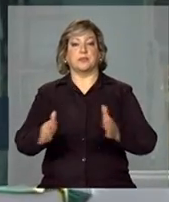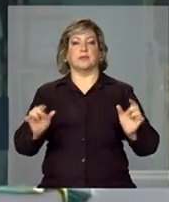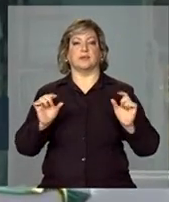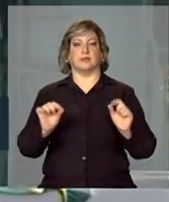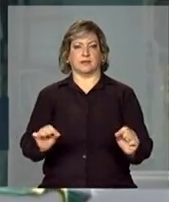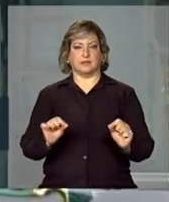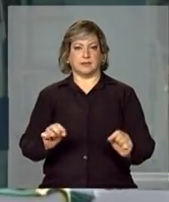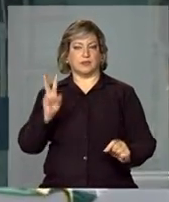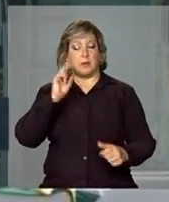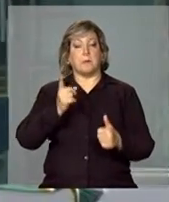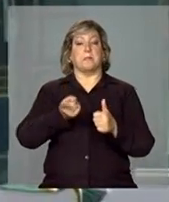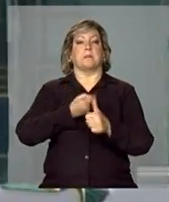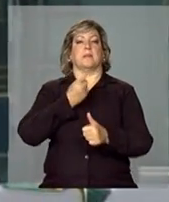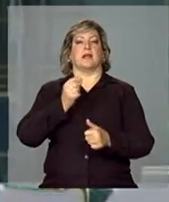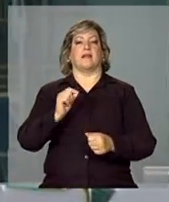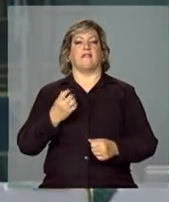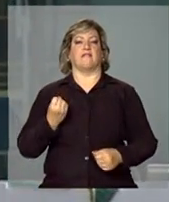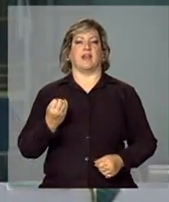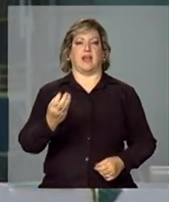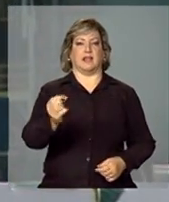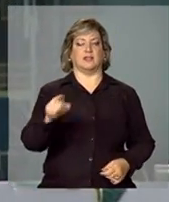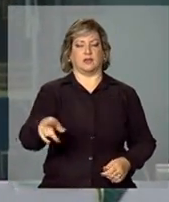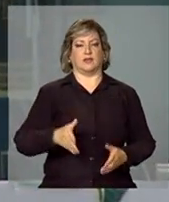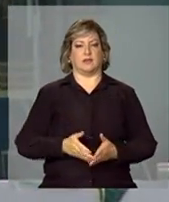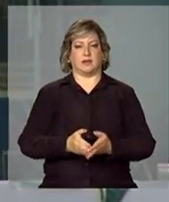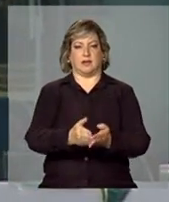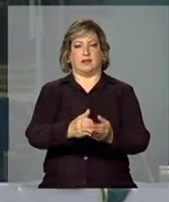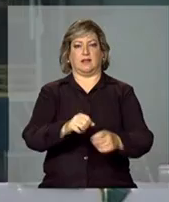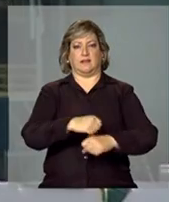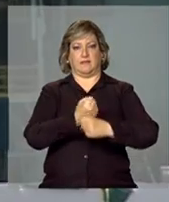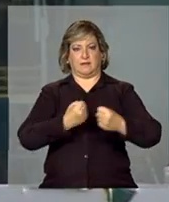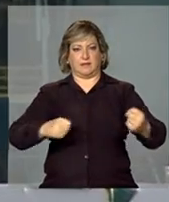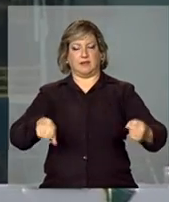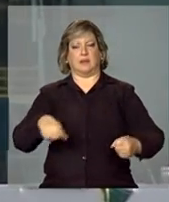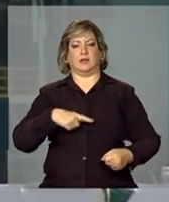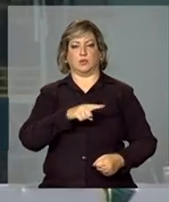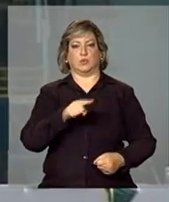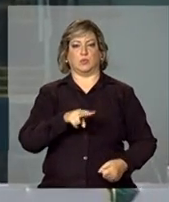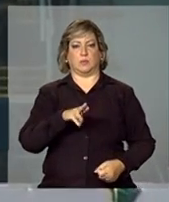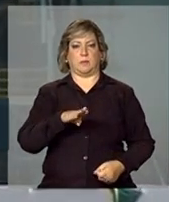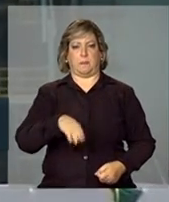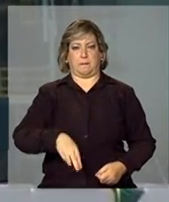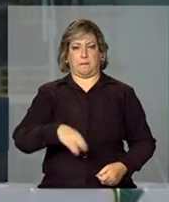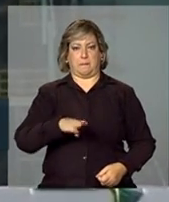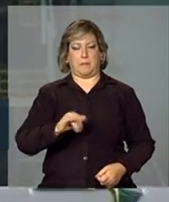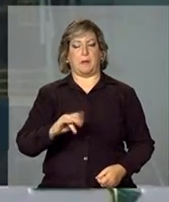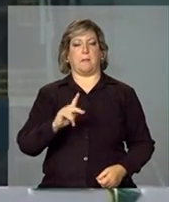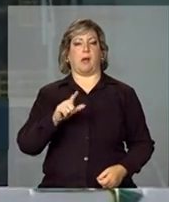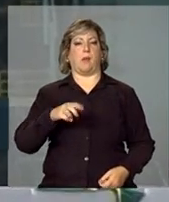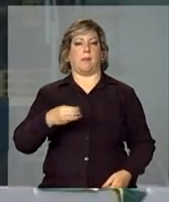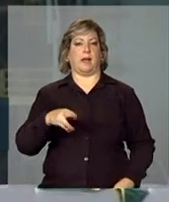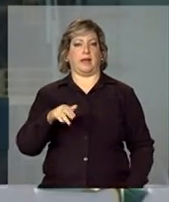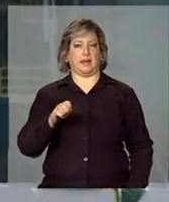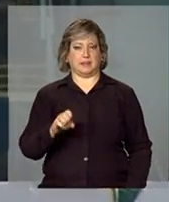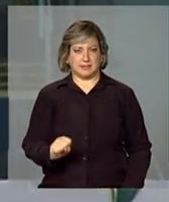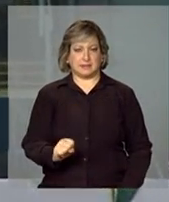alusiva a primeira viagem do Navio petroleiro Zumbi dos Palmares